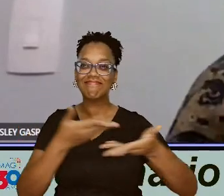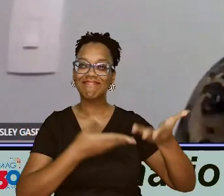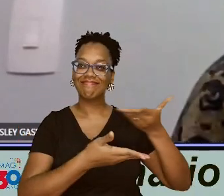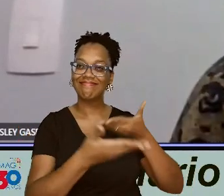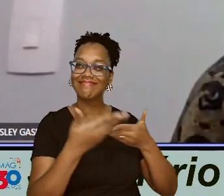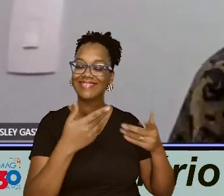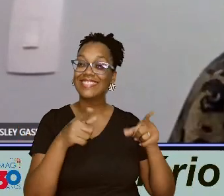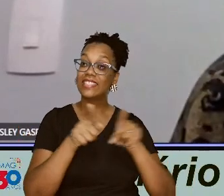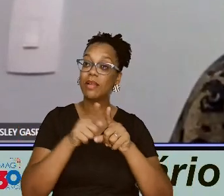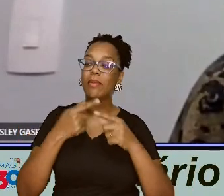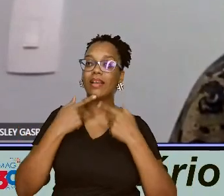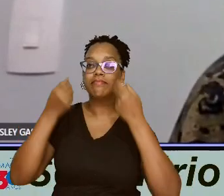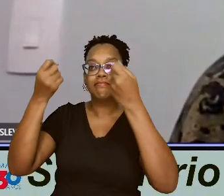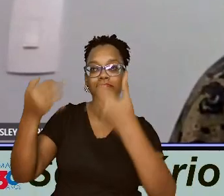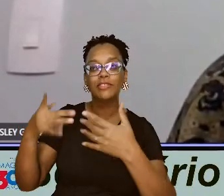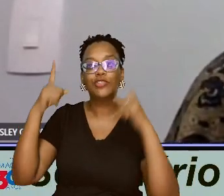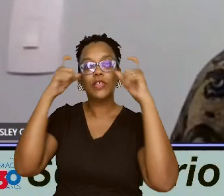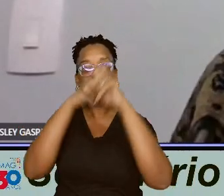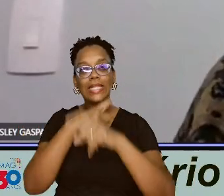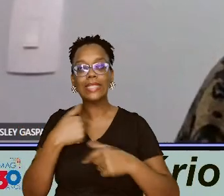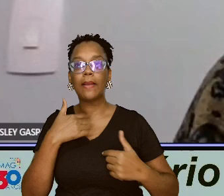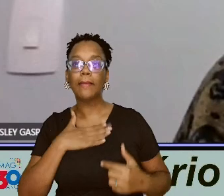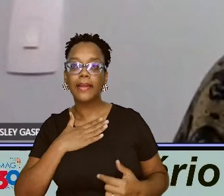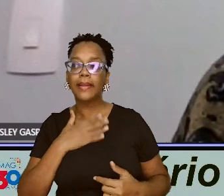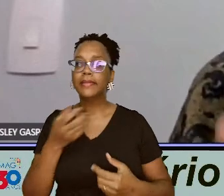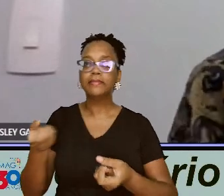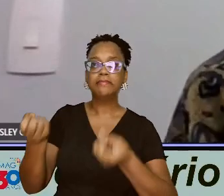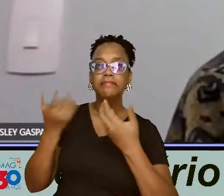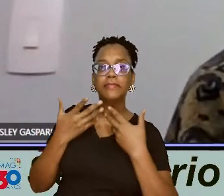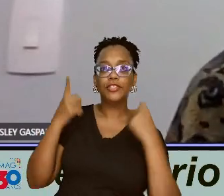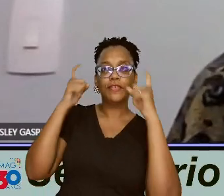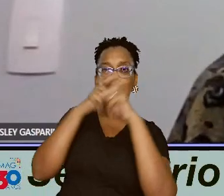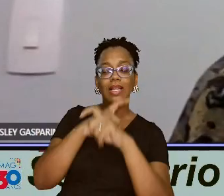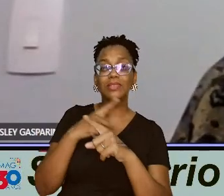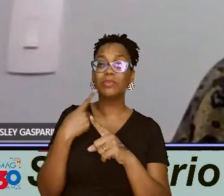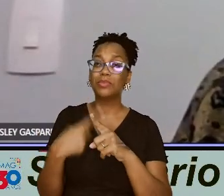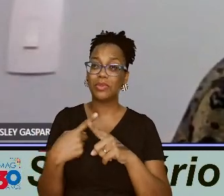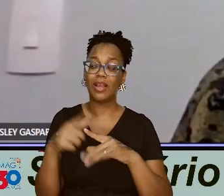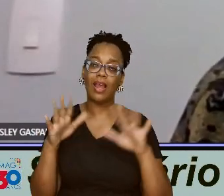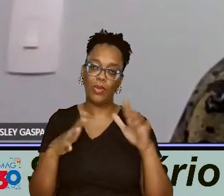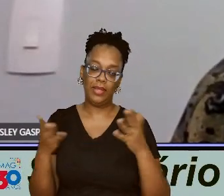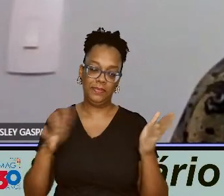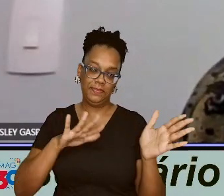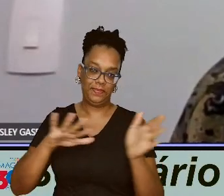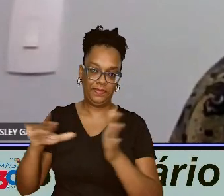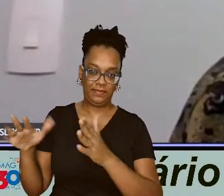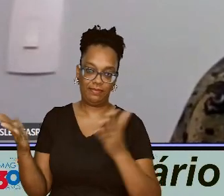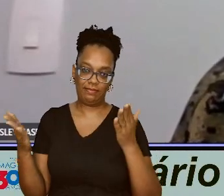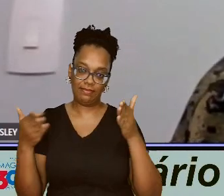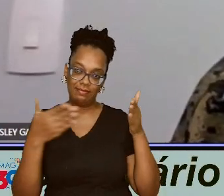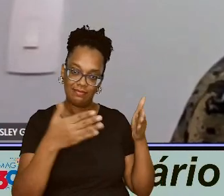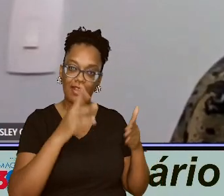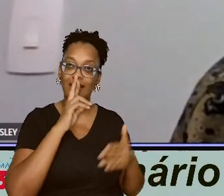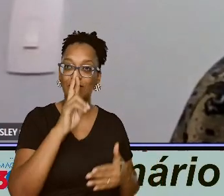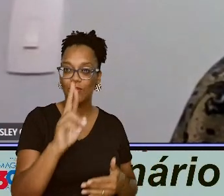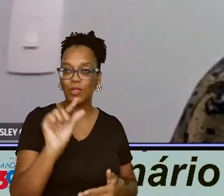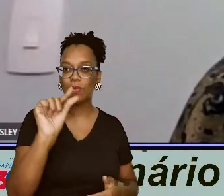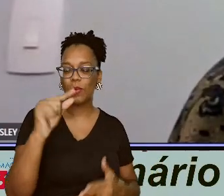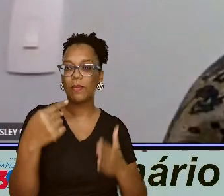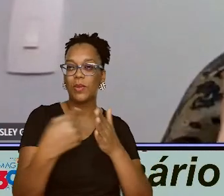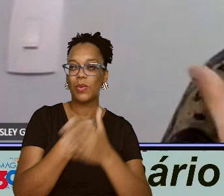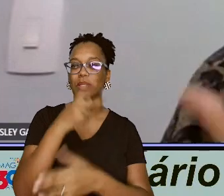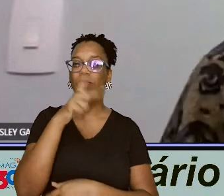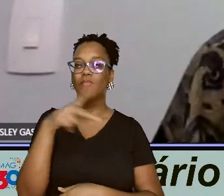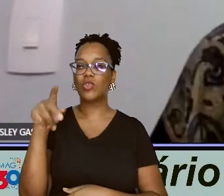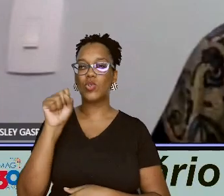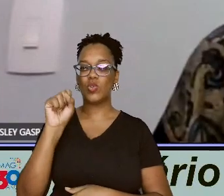falava das dificuldades que a gente estava encontrando. Porque tinha hora que a gente, agora voltando para responder um pouco a pergunta da professora